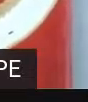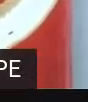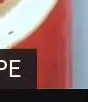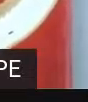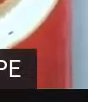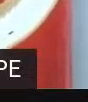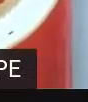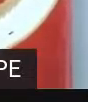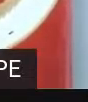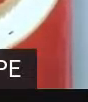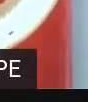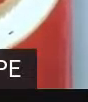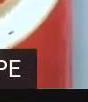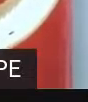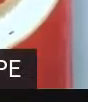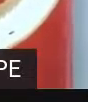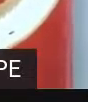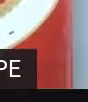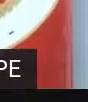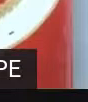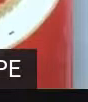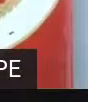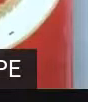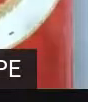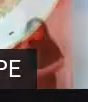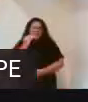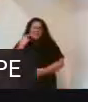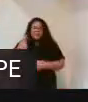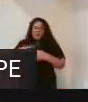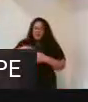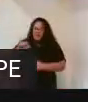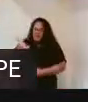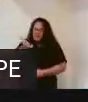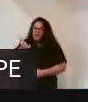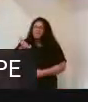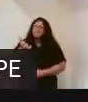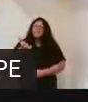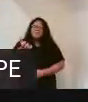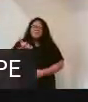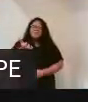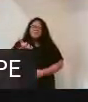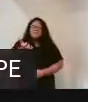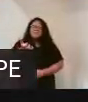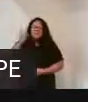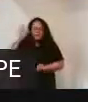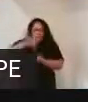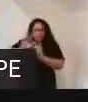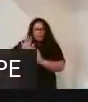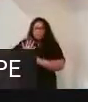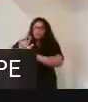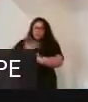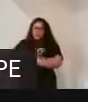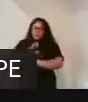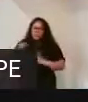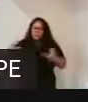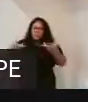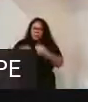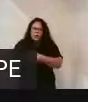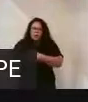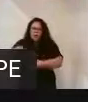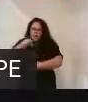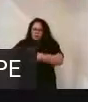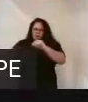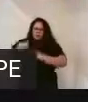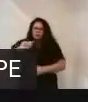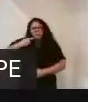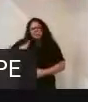quebrar o protocolo, porque senão a gente não vai ter uma fala sucinta dos catadores. E quebrando o protocolo, eu podia ficar falando aqui um bom tempo sobre a